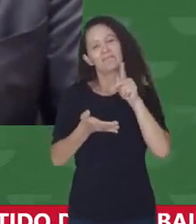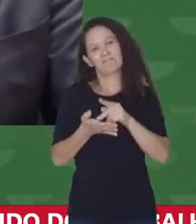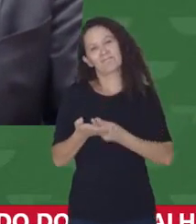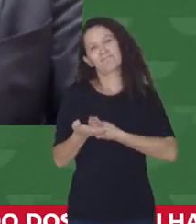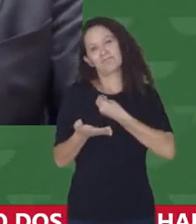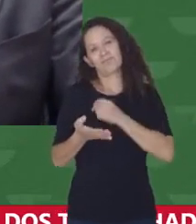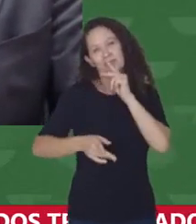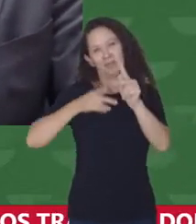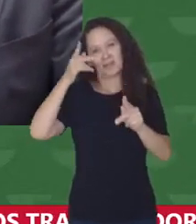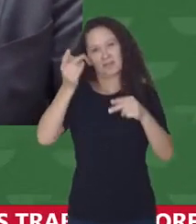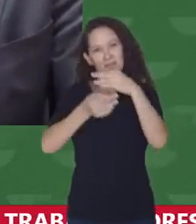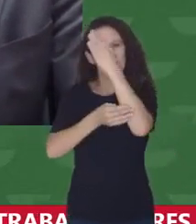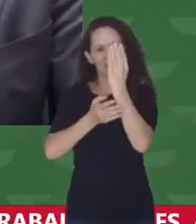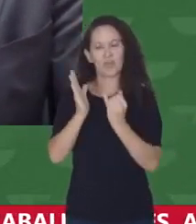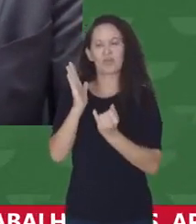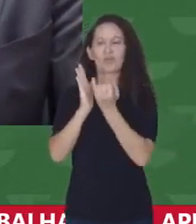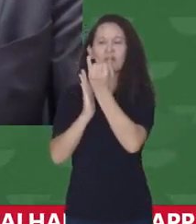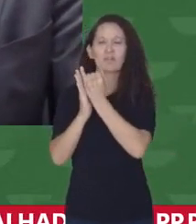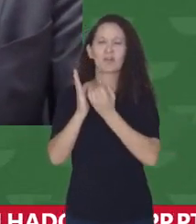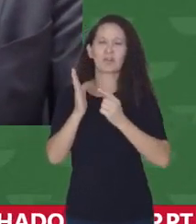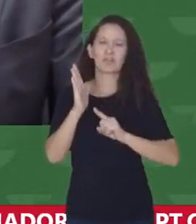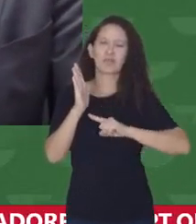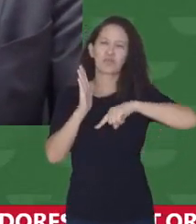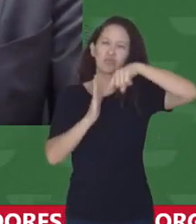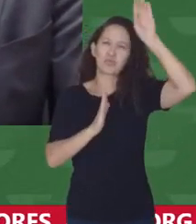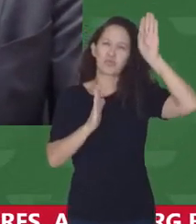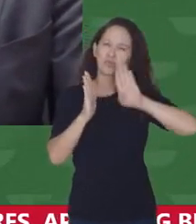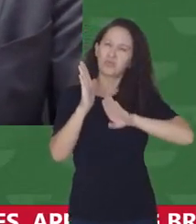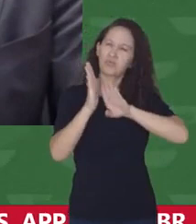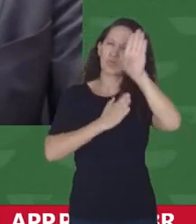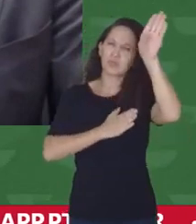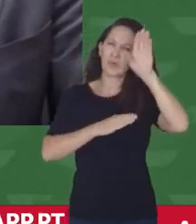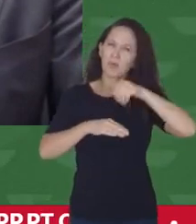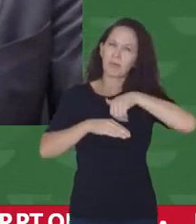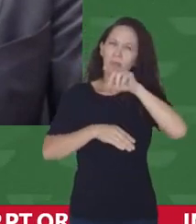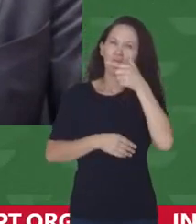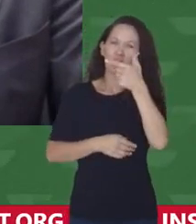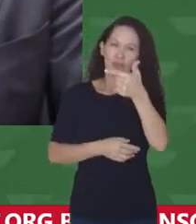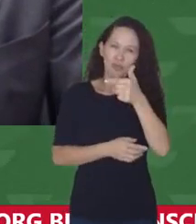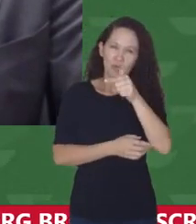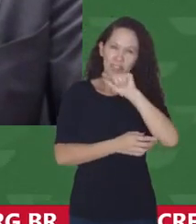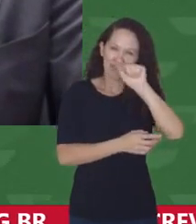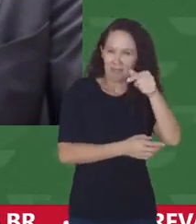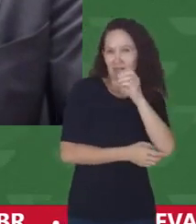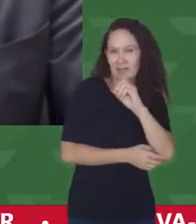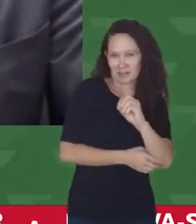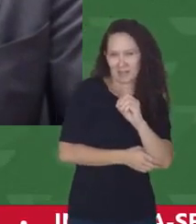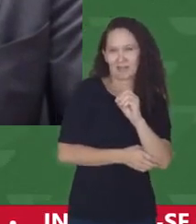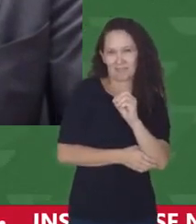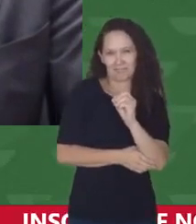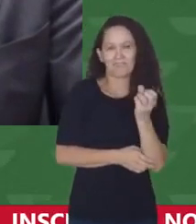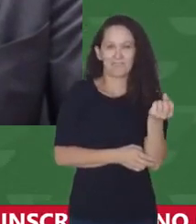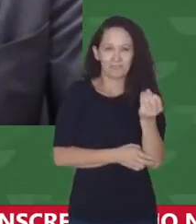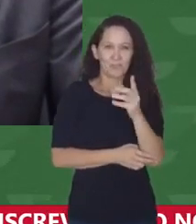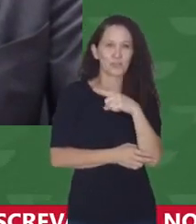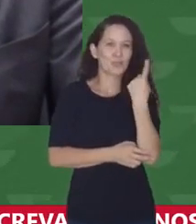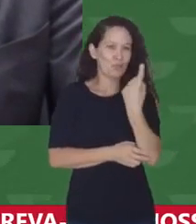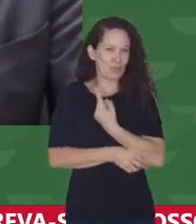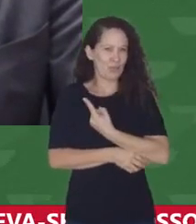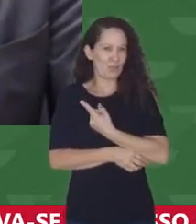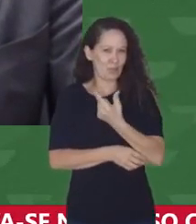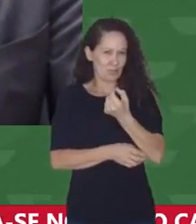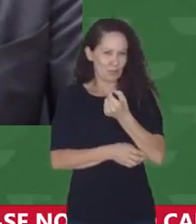povo. Uma inflação ainda alta, hoje a inflação supera 2 dígitos, é possível que novamente em